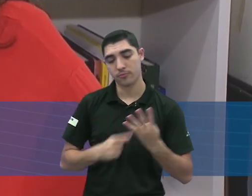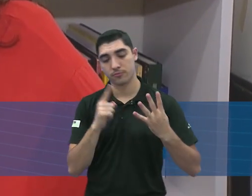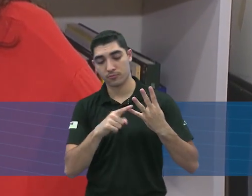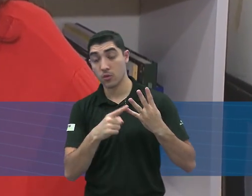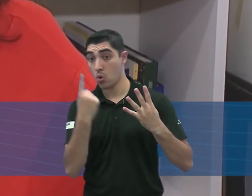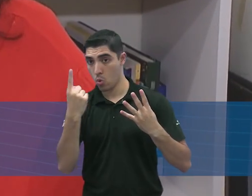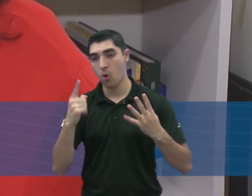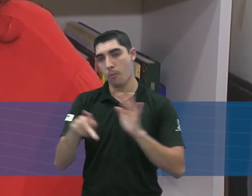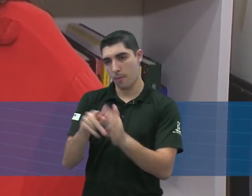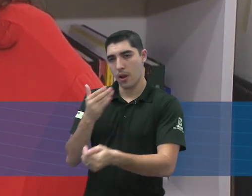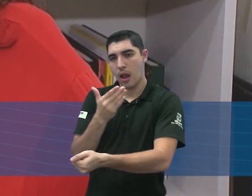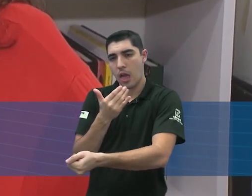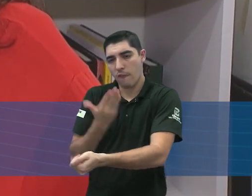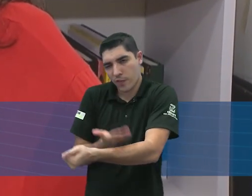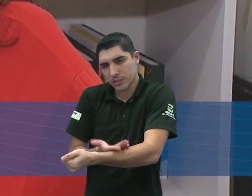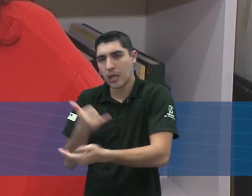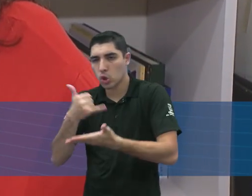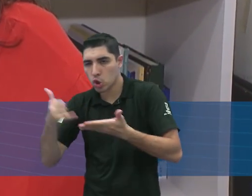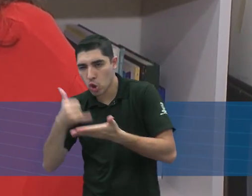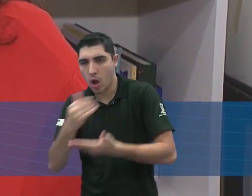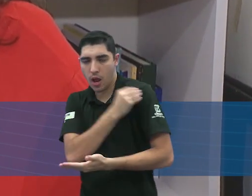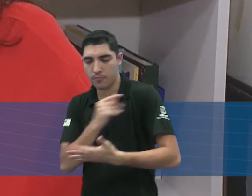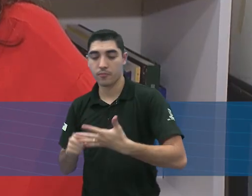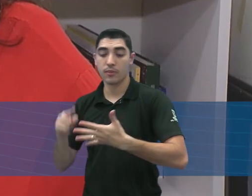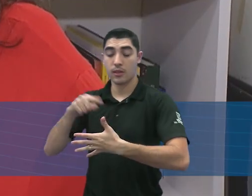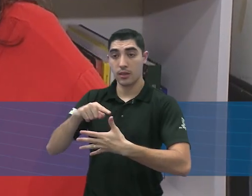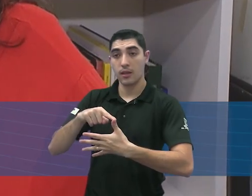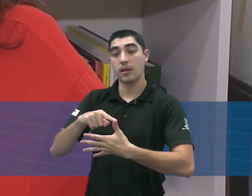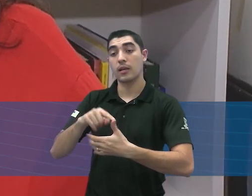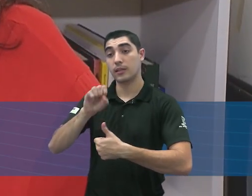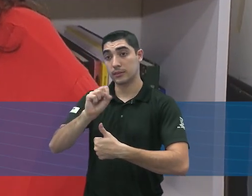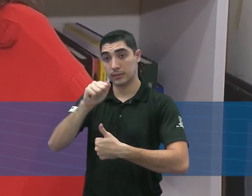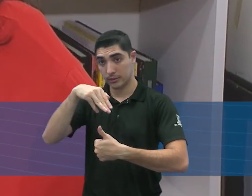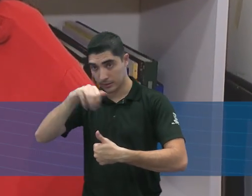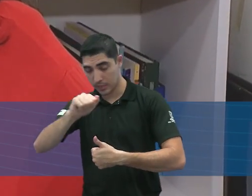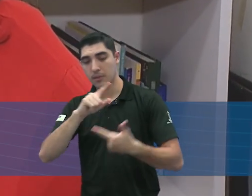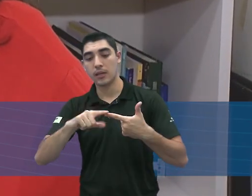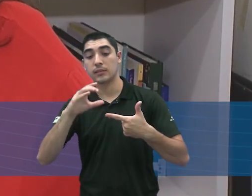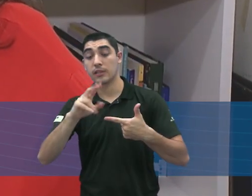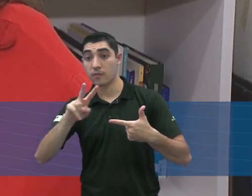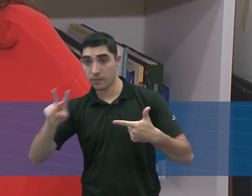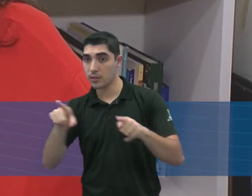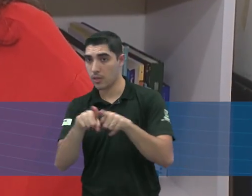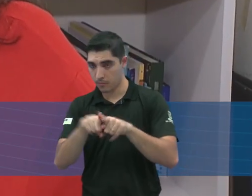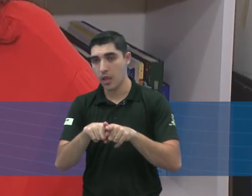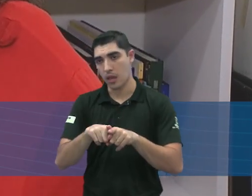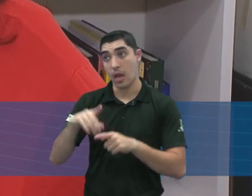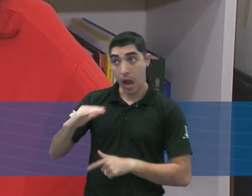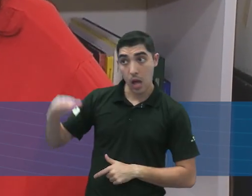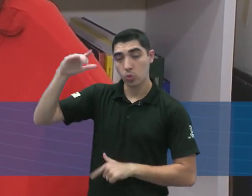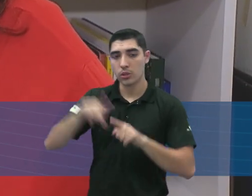um CAPs álcool e droga, além dos SAMA e o CVV, ambulatório adulto e